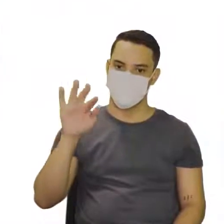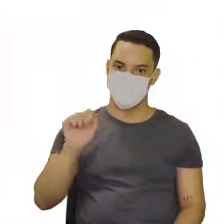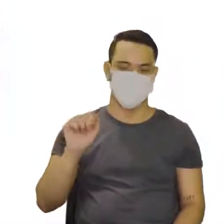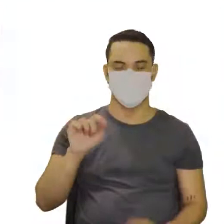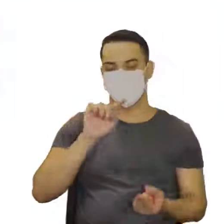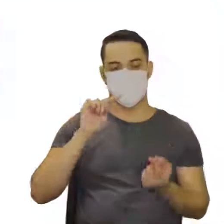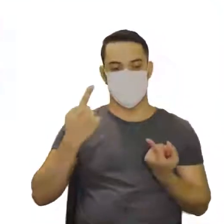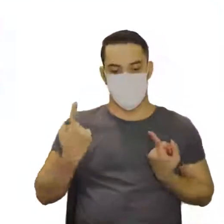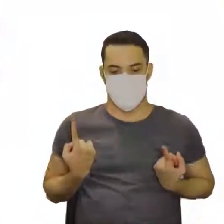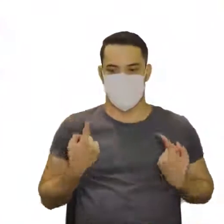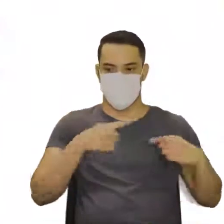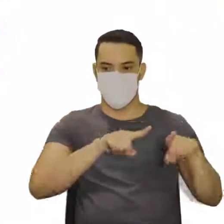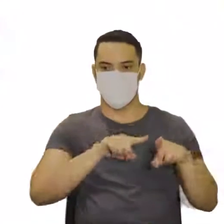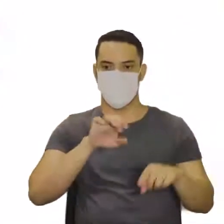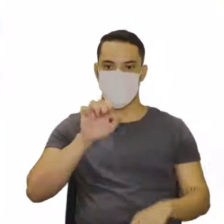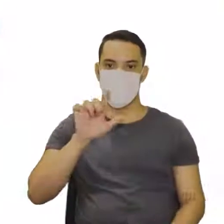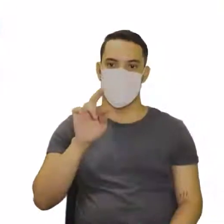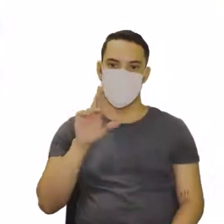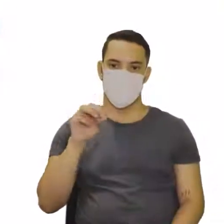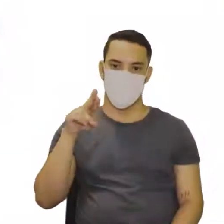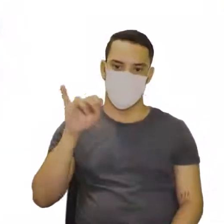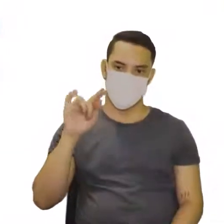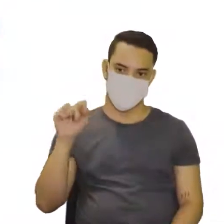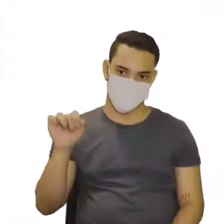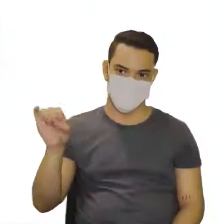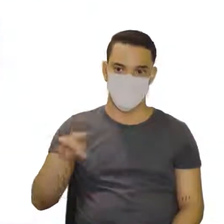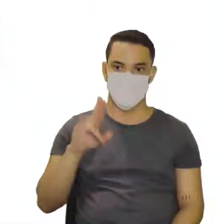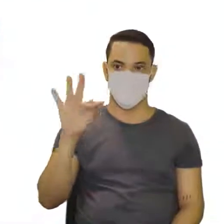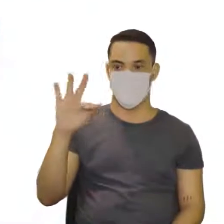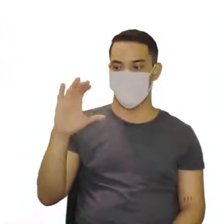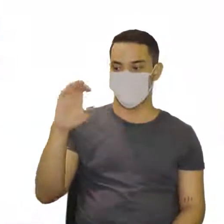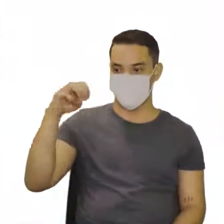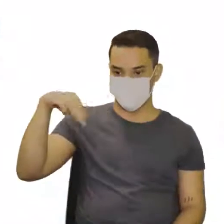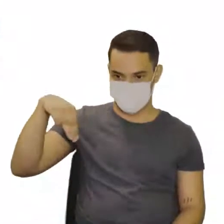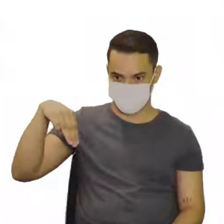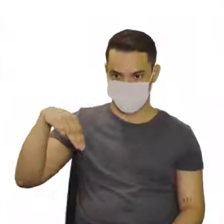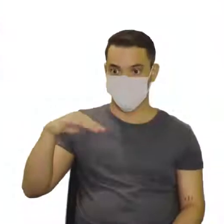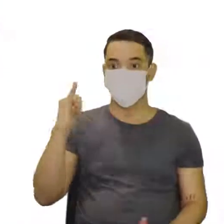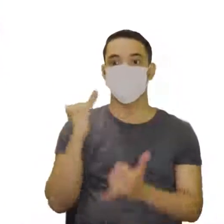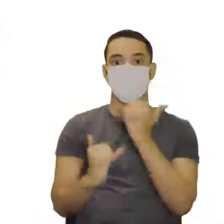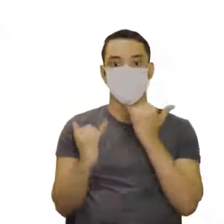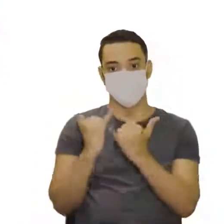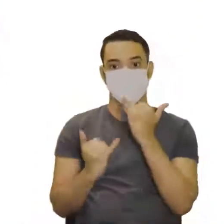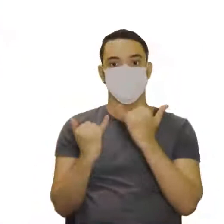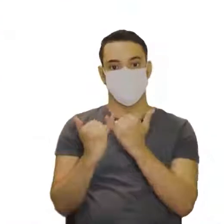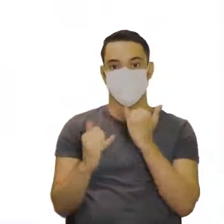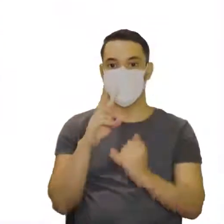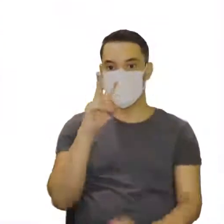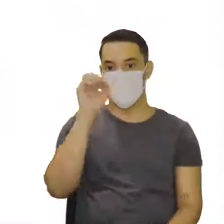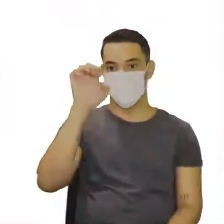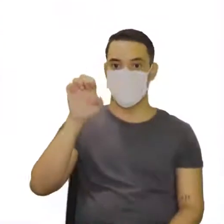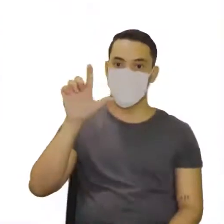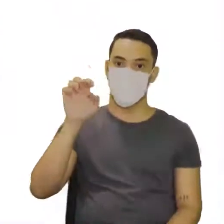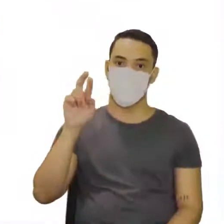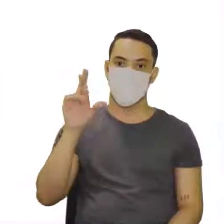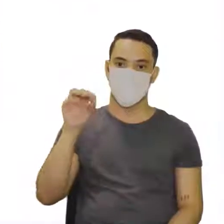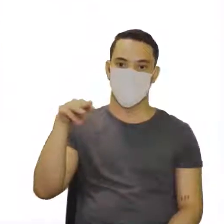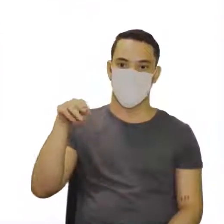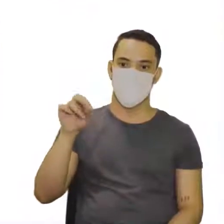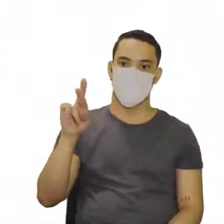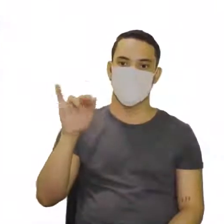contra-eletromotriz, tá? Ou F100. É bem parecido com força eletromotriz. Só que nesse